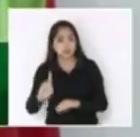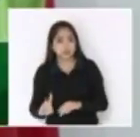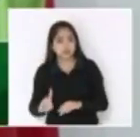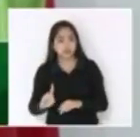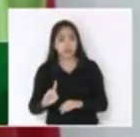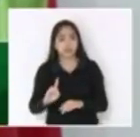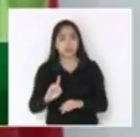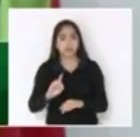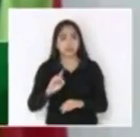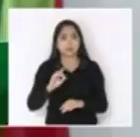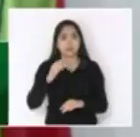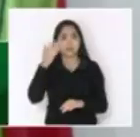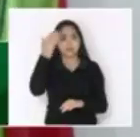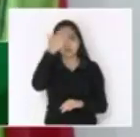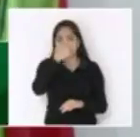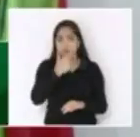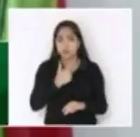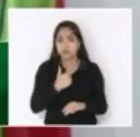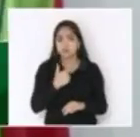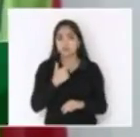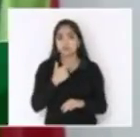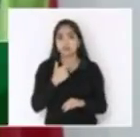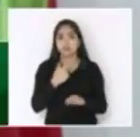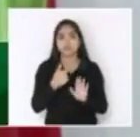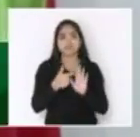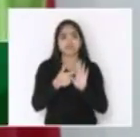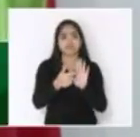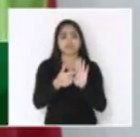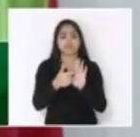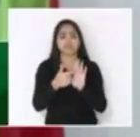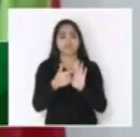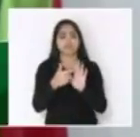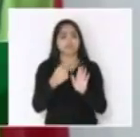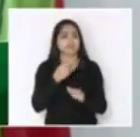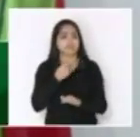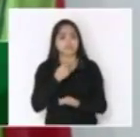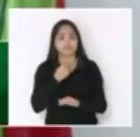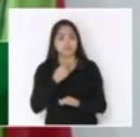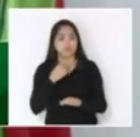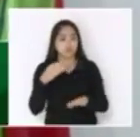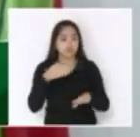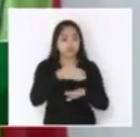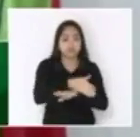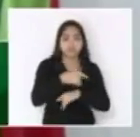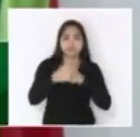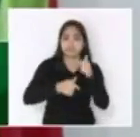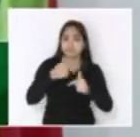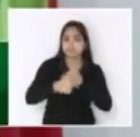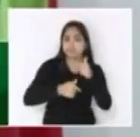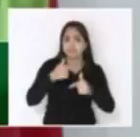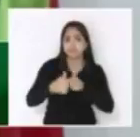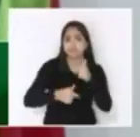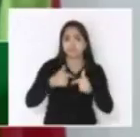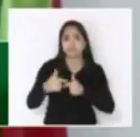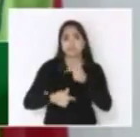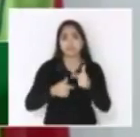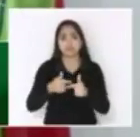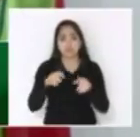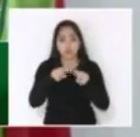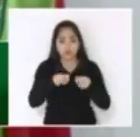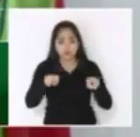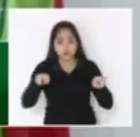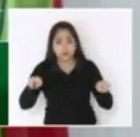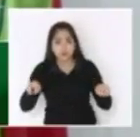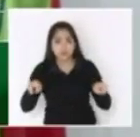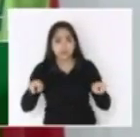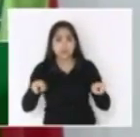rostos, não podem acessar o mercado de trabalho, por vezes nem dividir as refeições na mesma mesa que